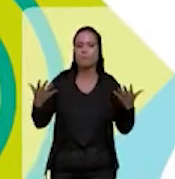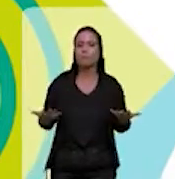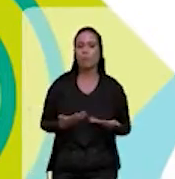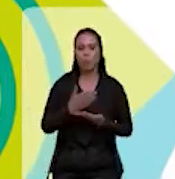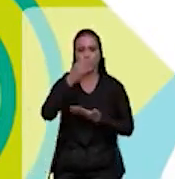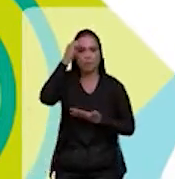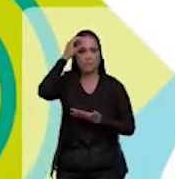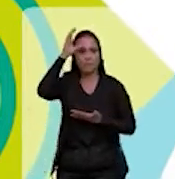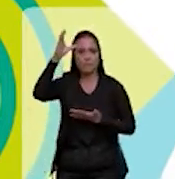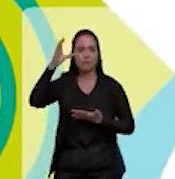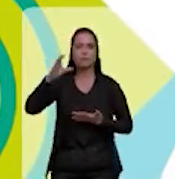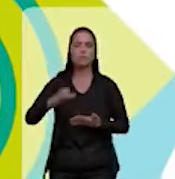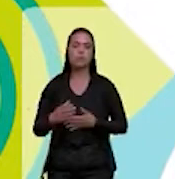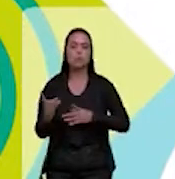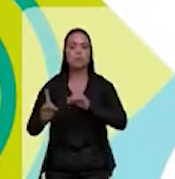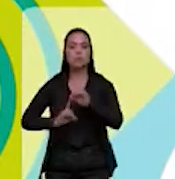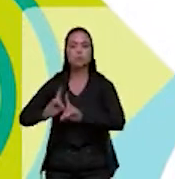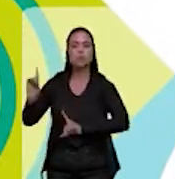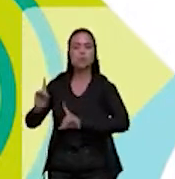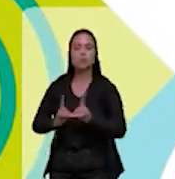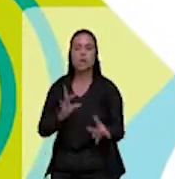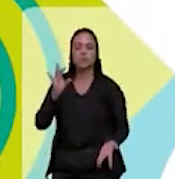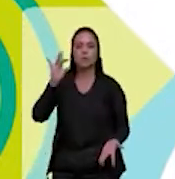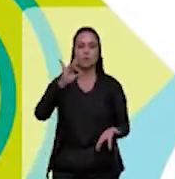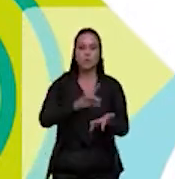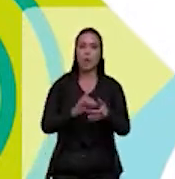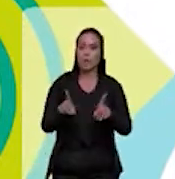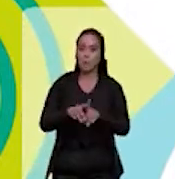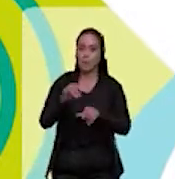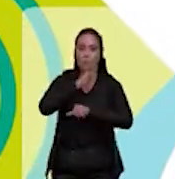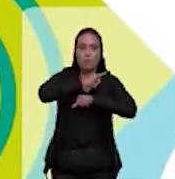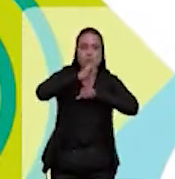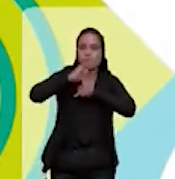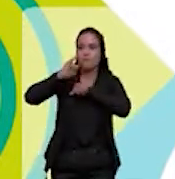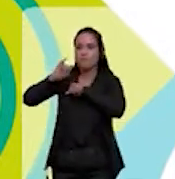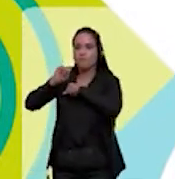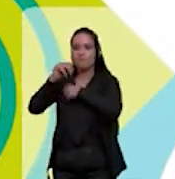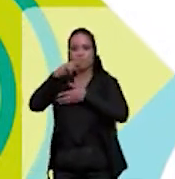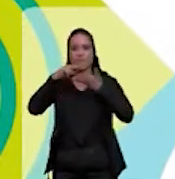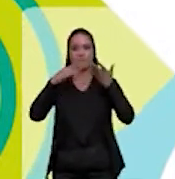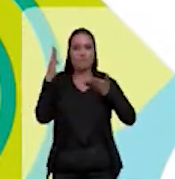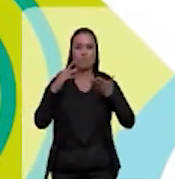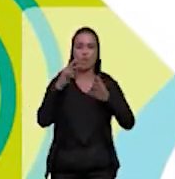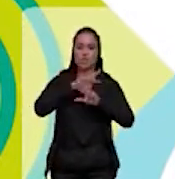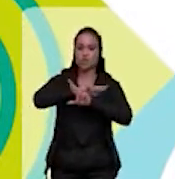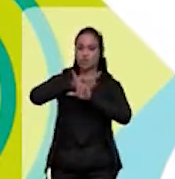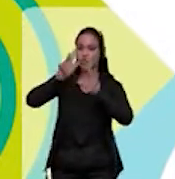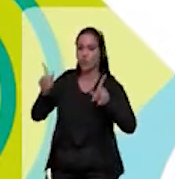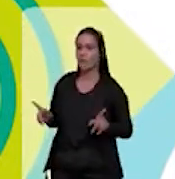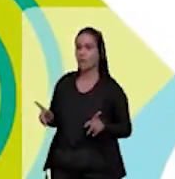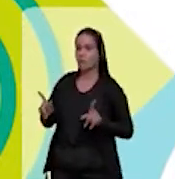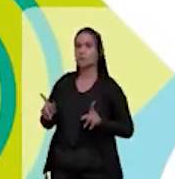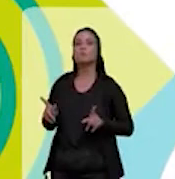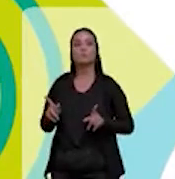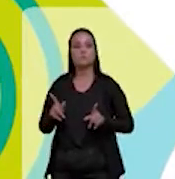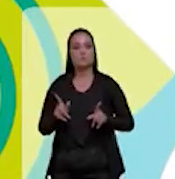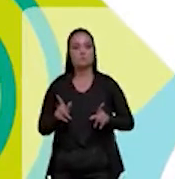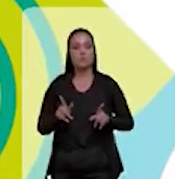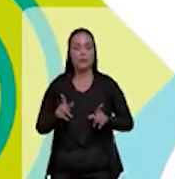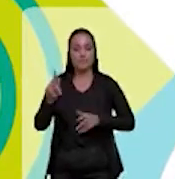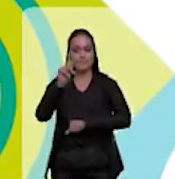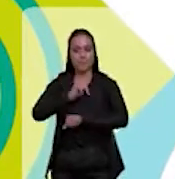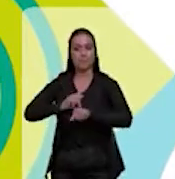o conhecimento a discussão A difusão e a repercussão da literatura brasileira nos diversos países onde